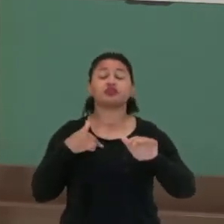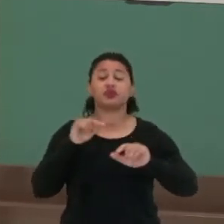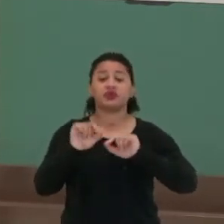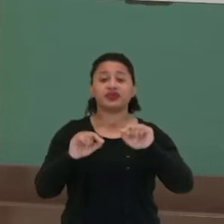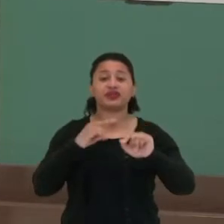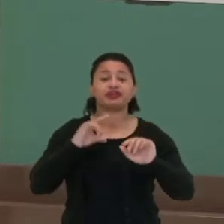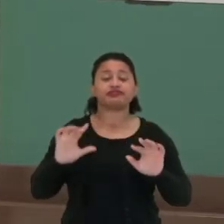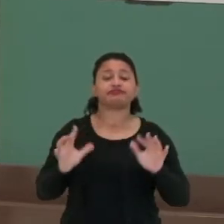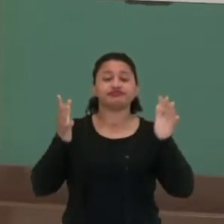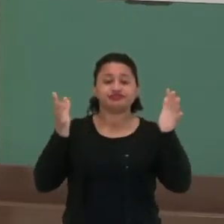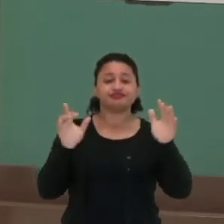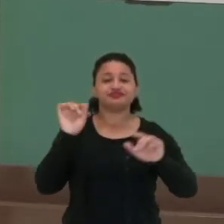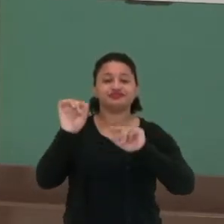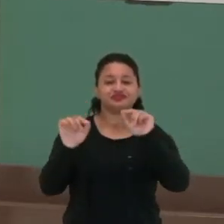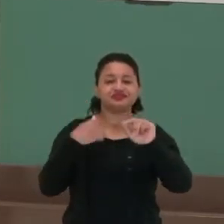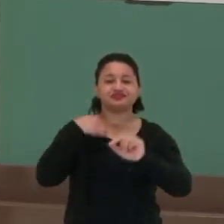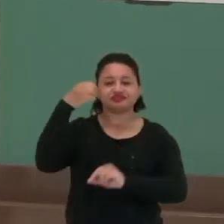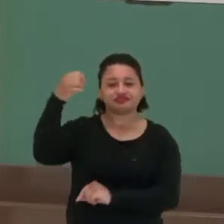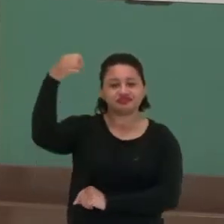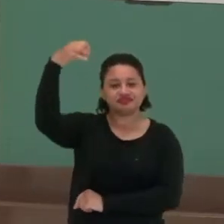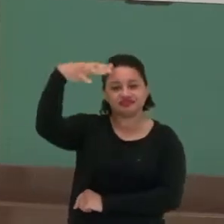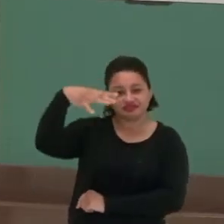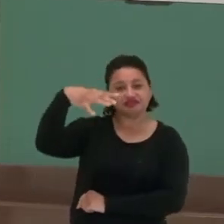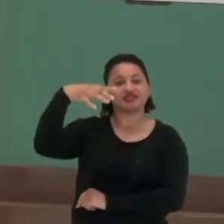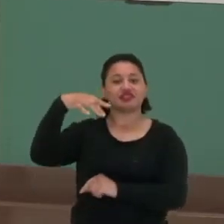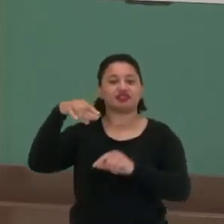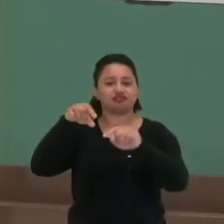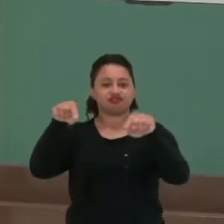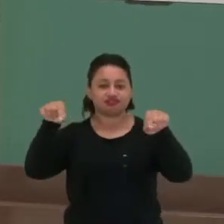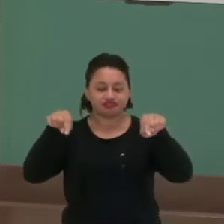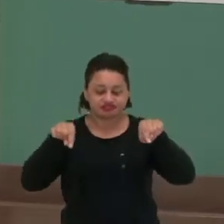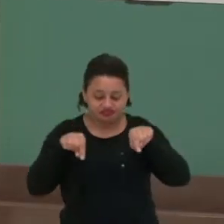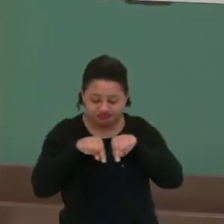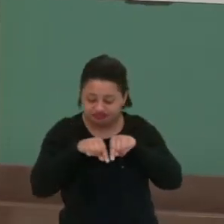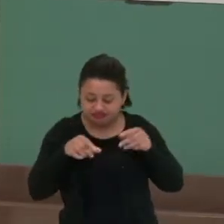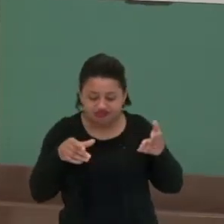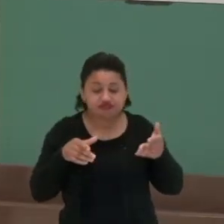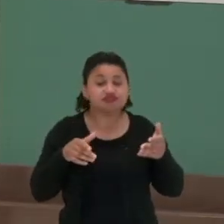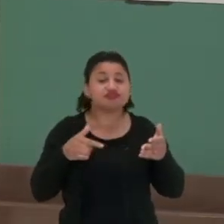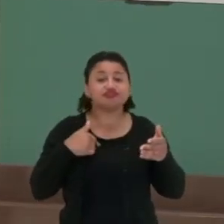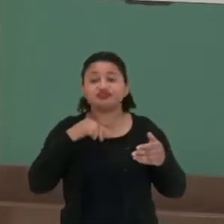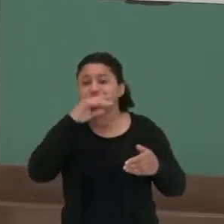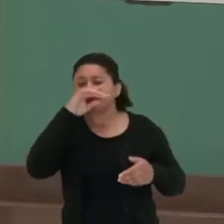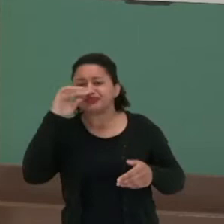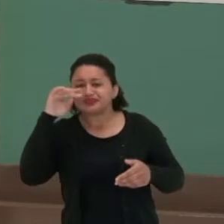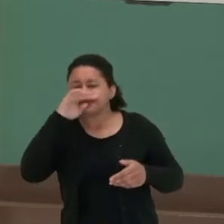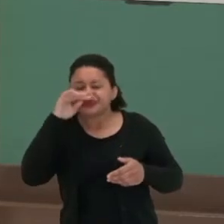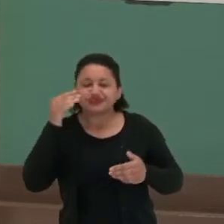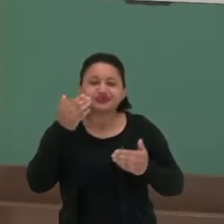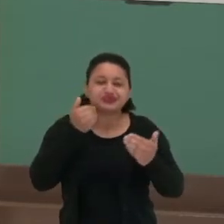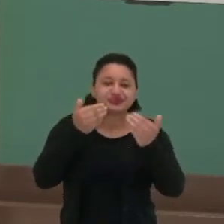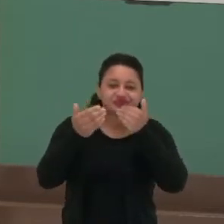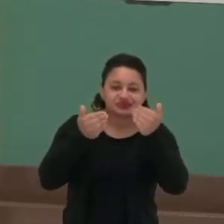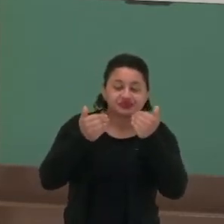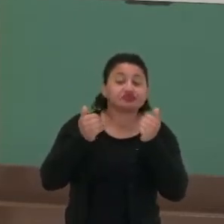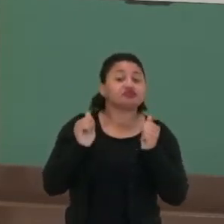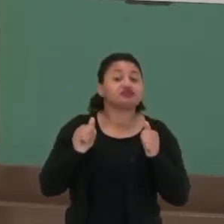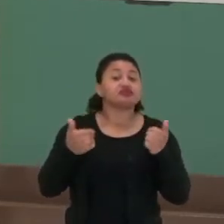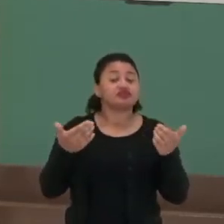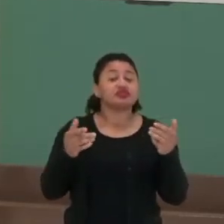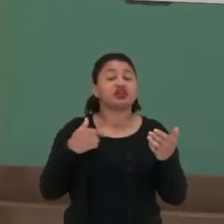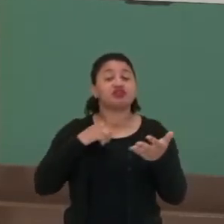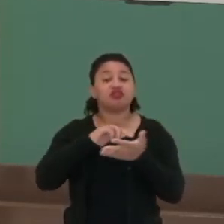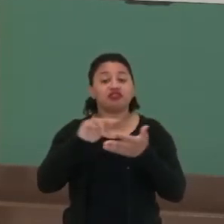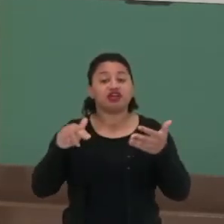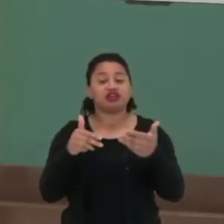estímulos ambientais, a luminosidade dessa sala, o cheiro da comida que está pronta. Então, muitas